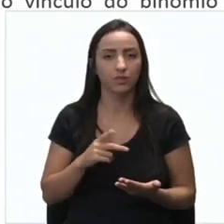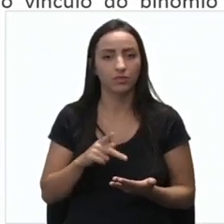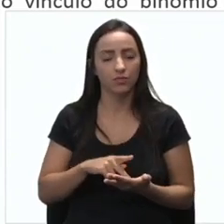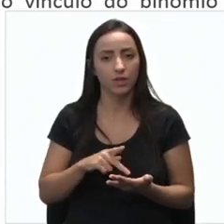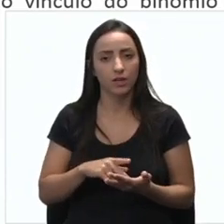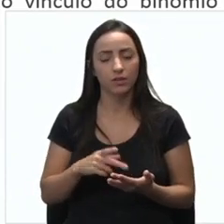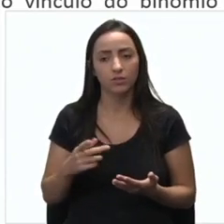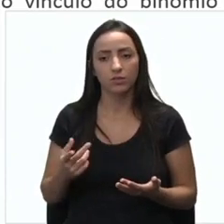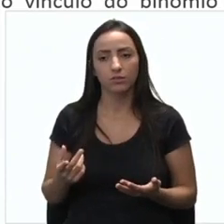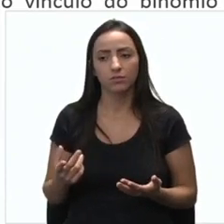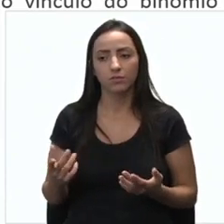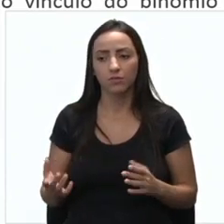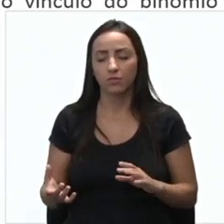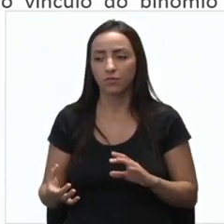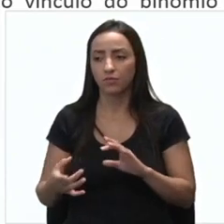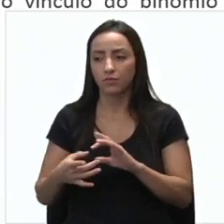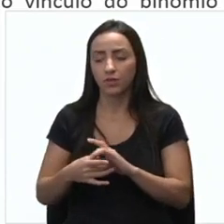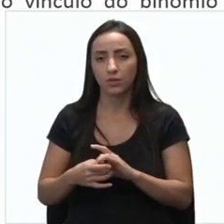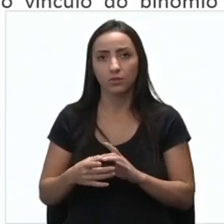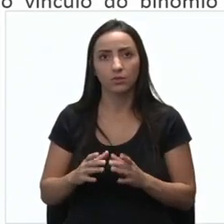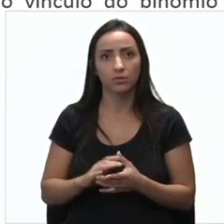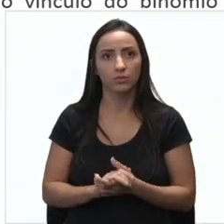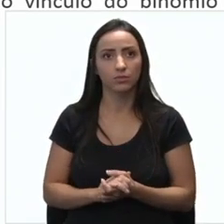o vínculo do binômio